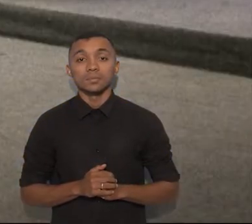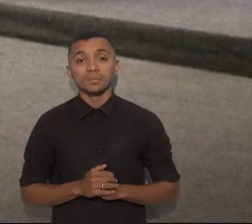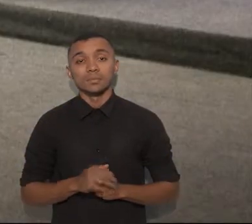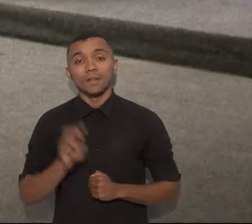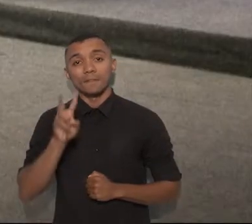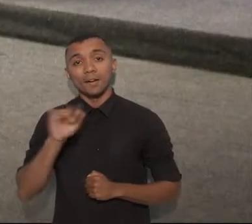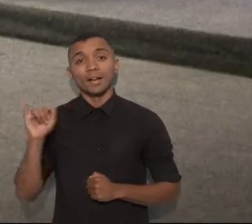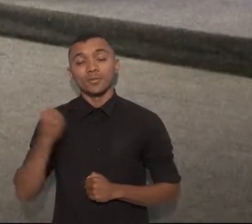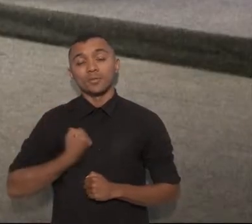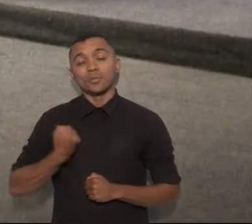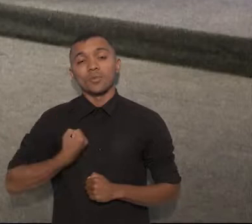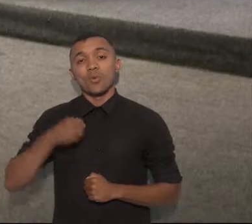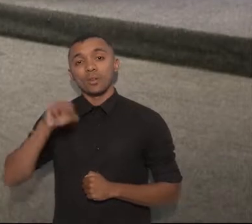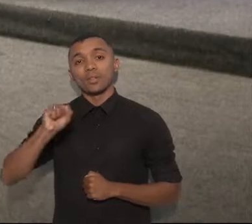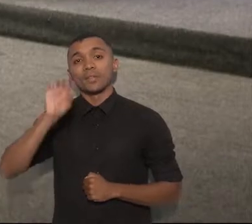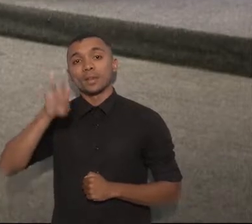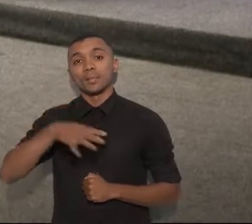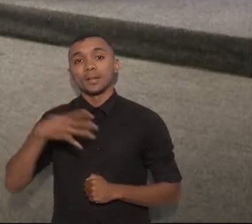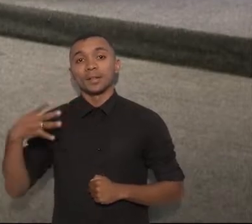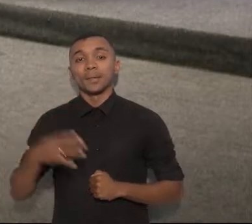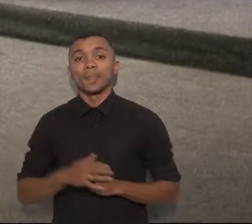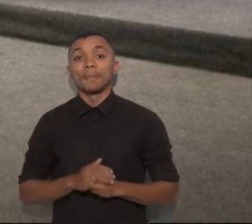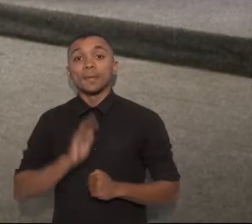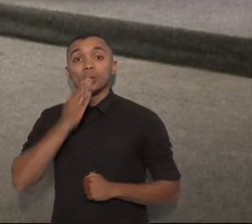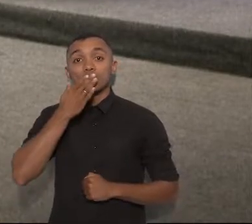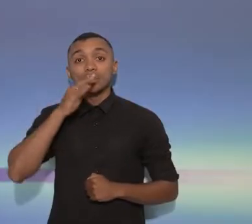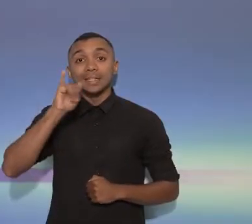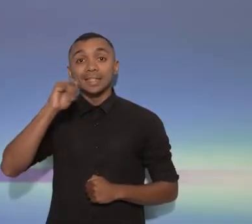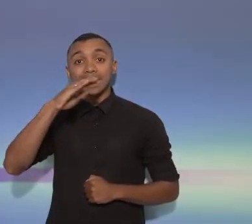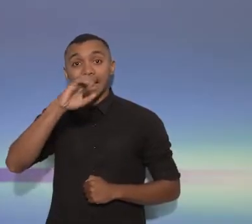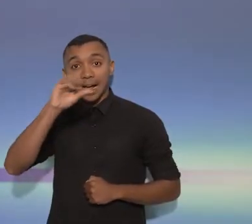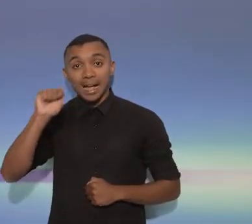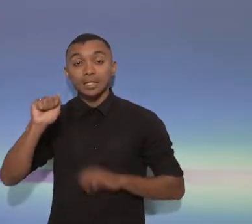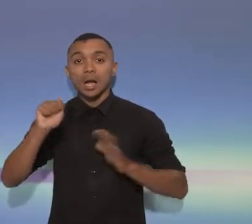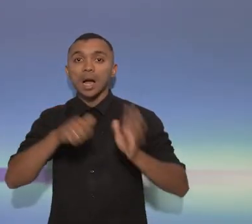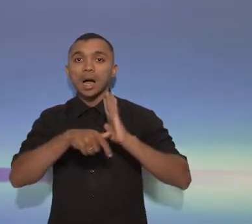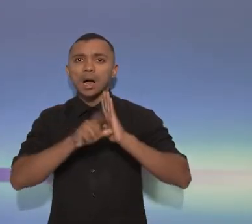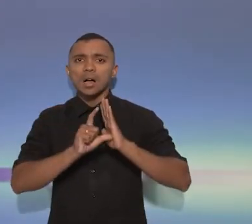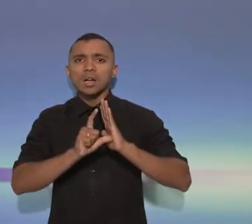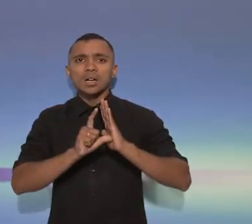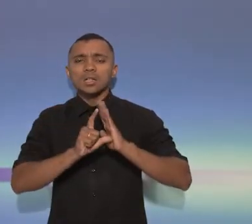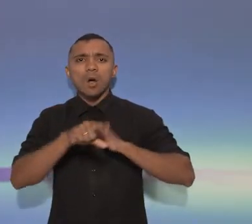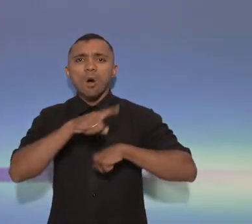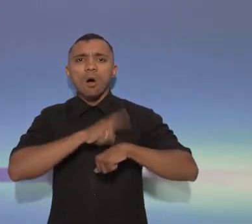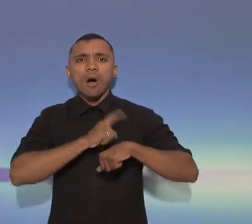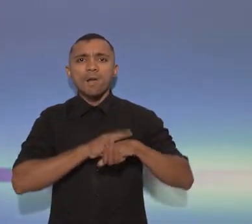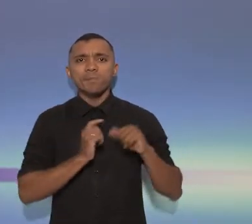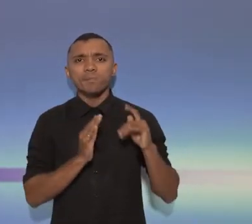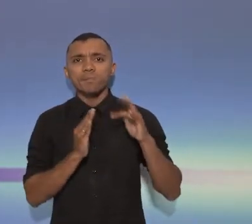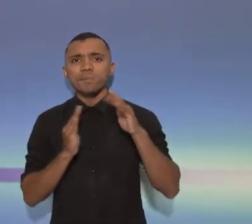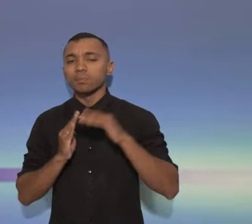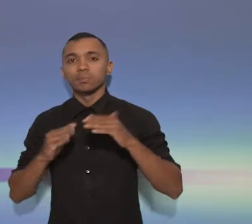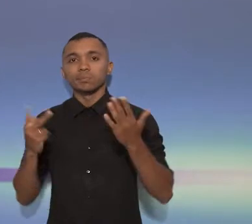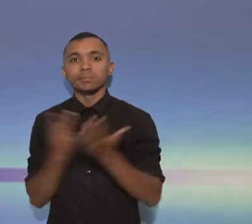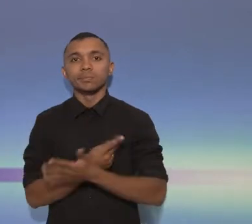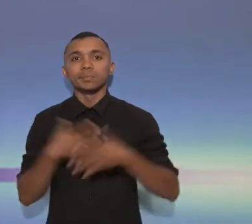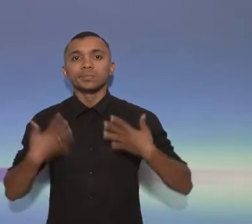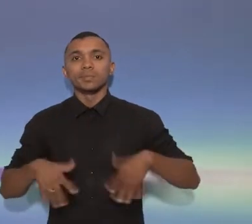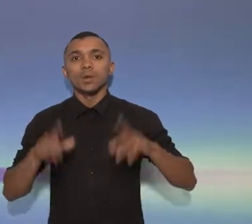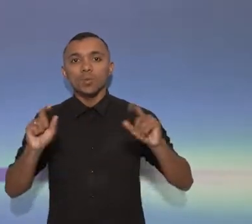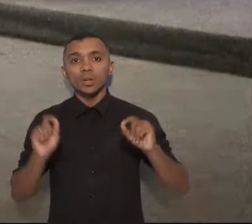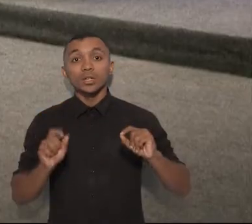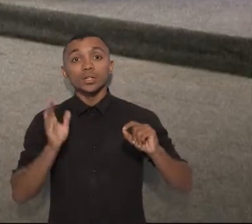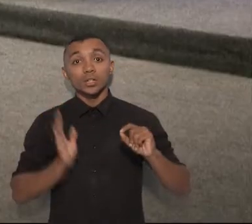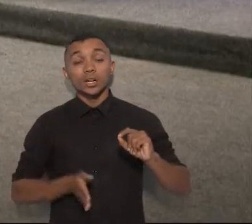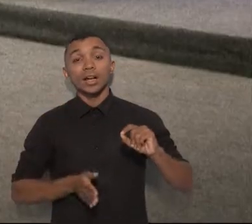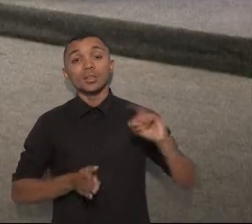divisão. Pelo amor de Deus. O Icasa levou empate no último minuto, nos acréscimos contra o Globo, e ficou pelo caminho estava na Série D. Estava se